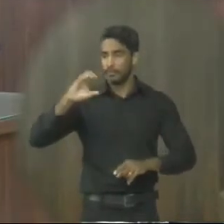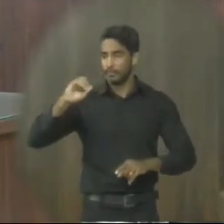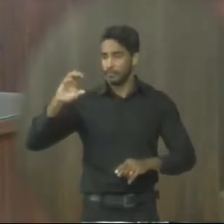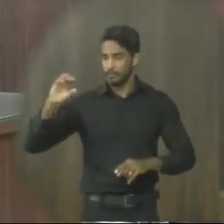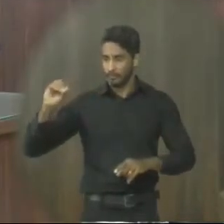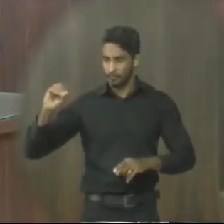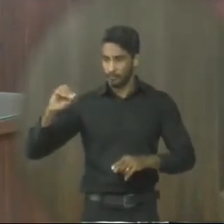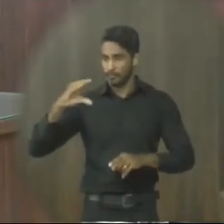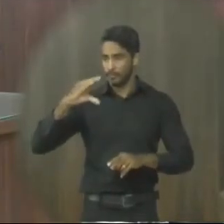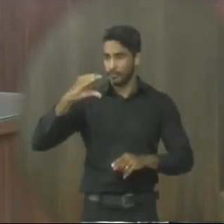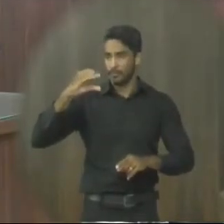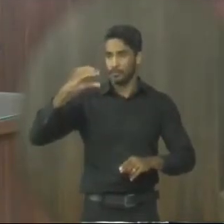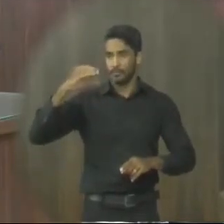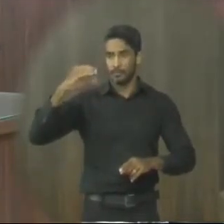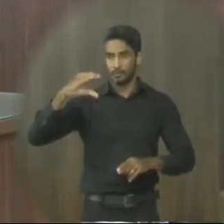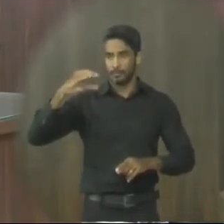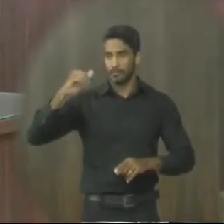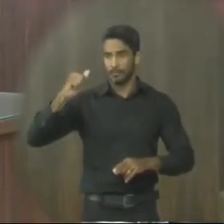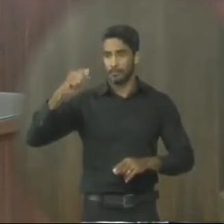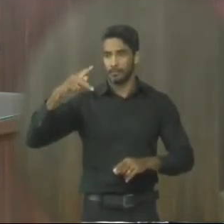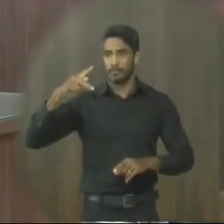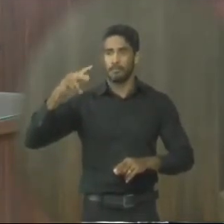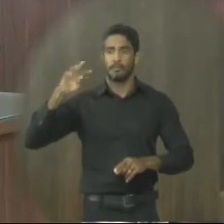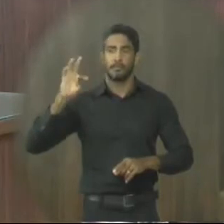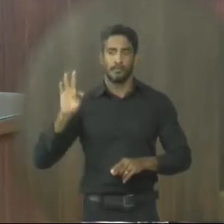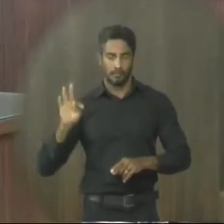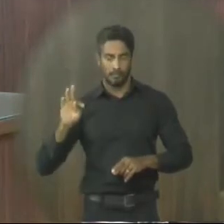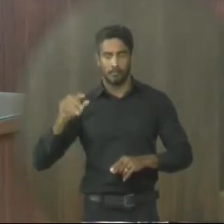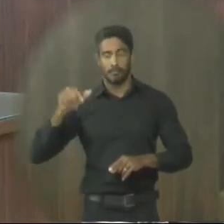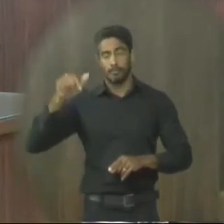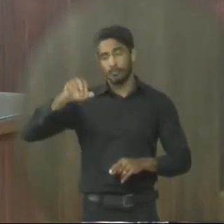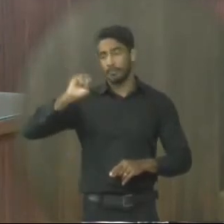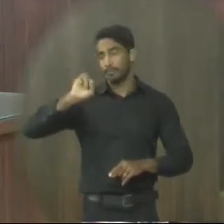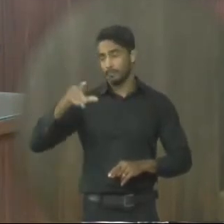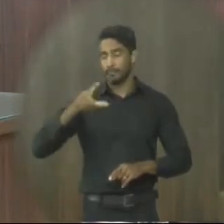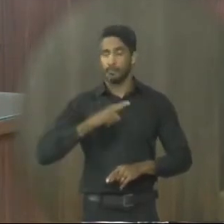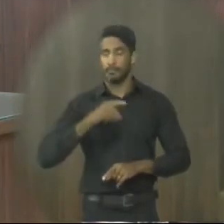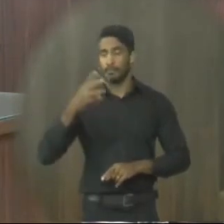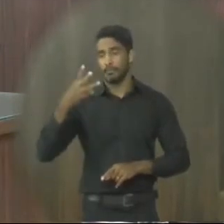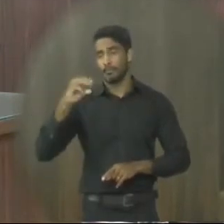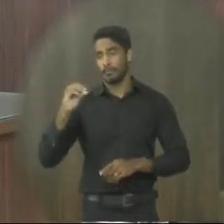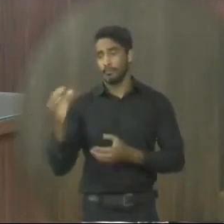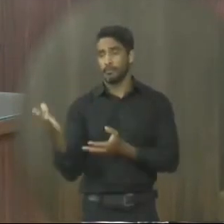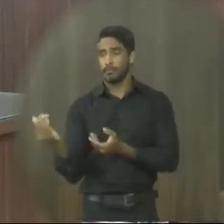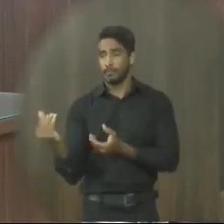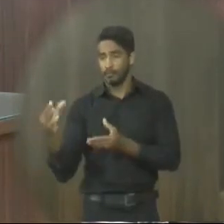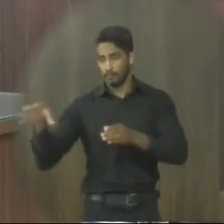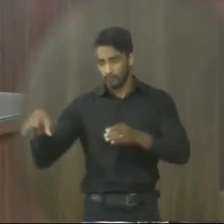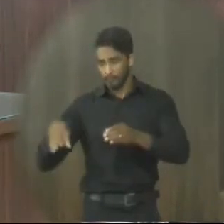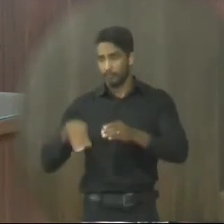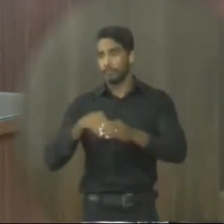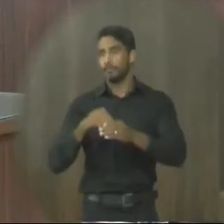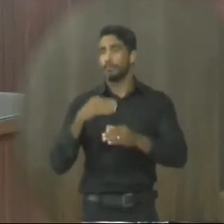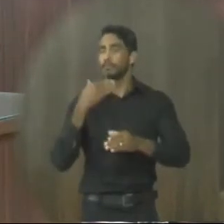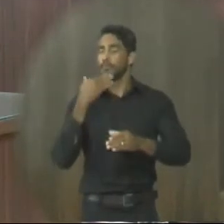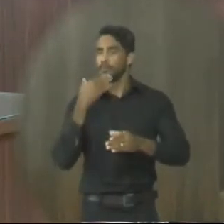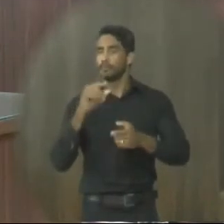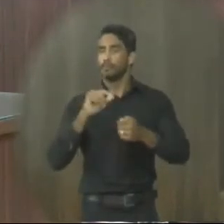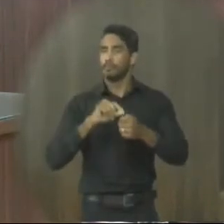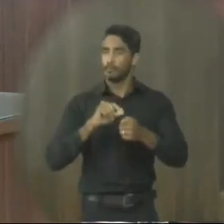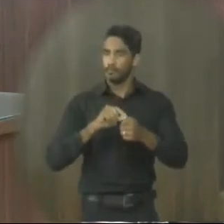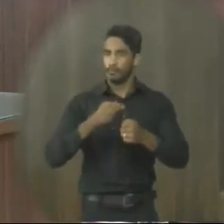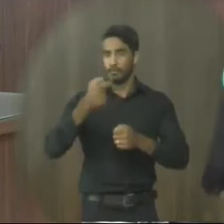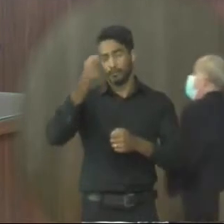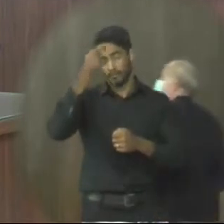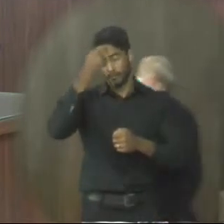800 capítulos. Em Janaúba, atualmente, são cerca de 30 jovens que fazem parte da Ordem. Solicito que seja dada